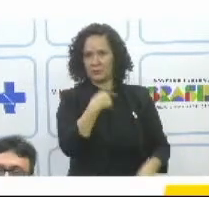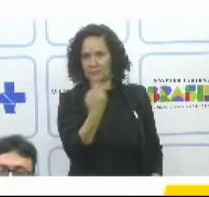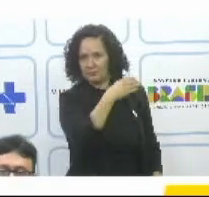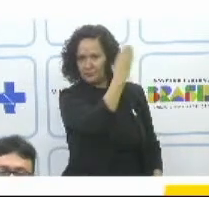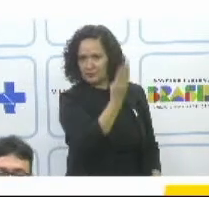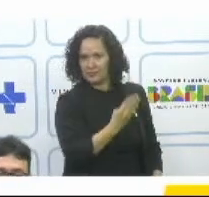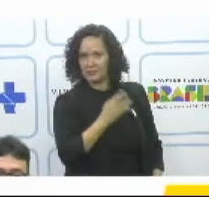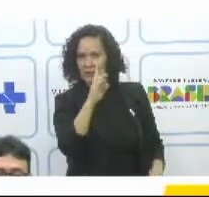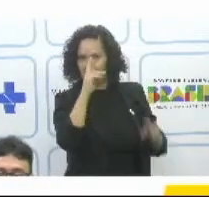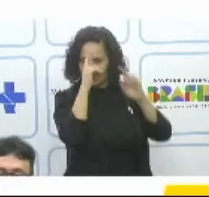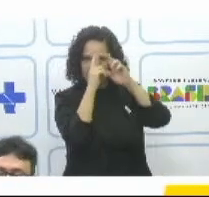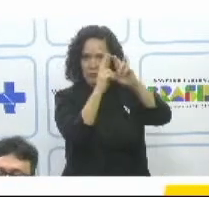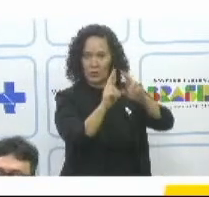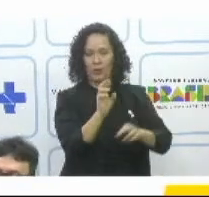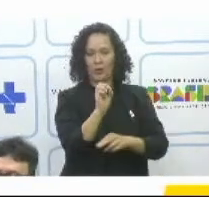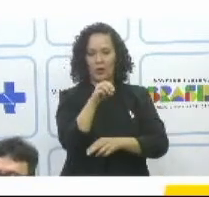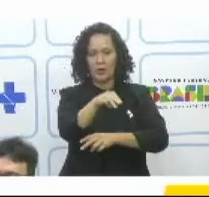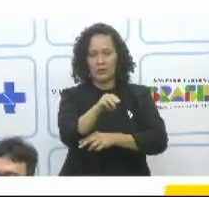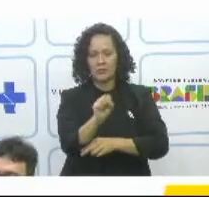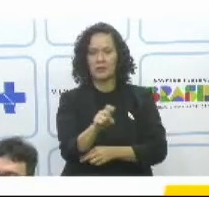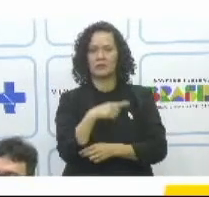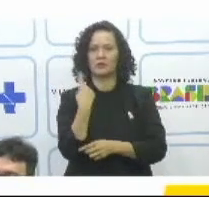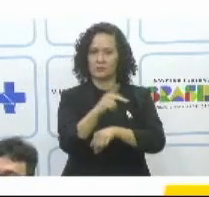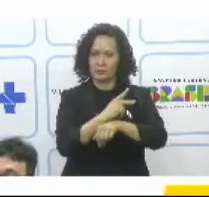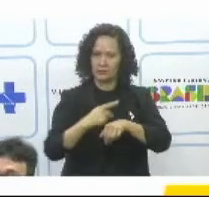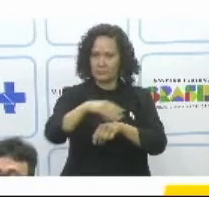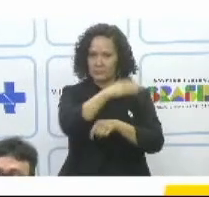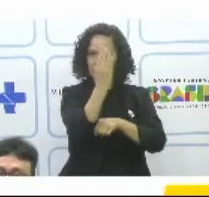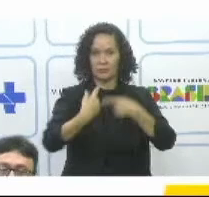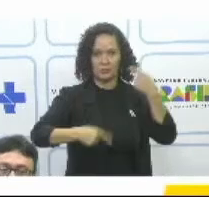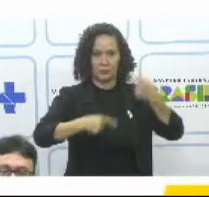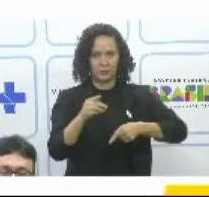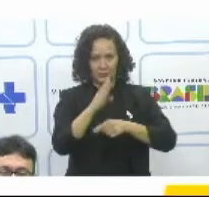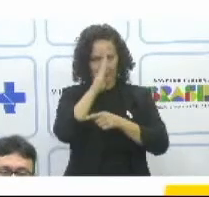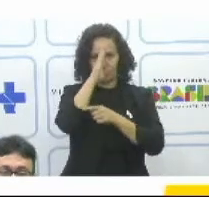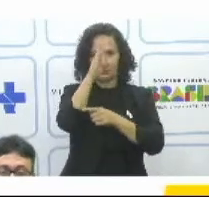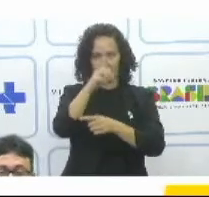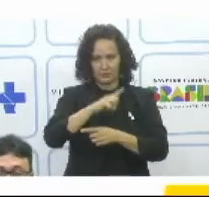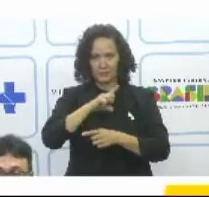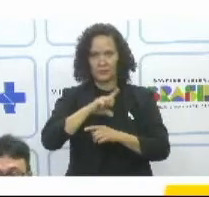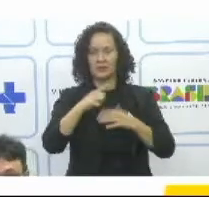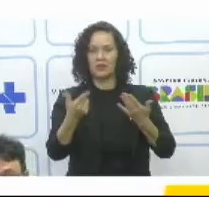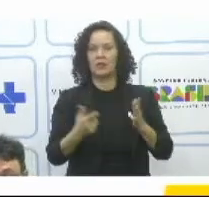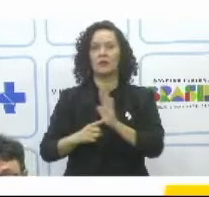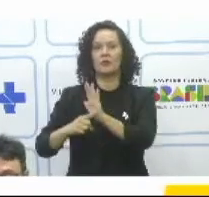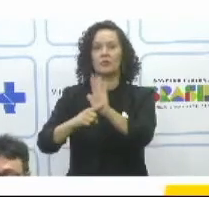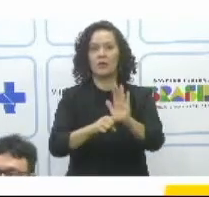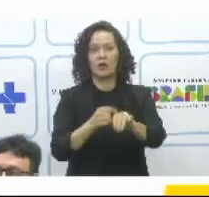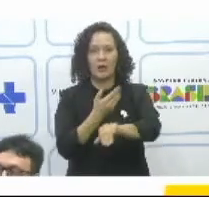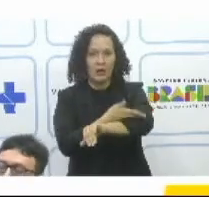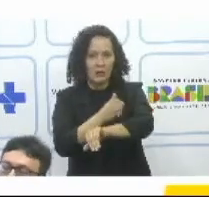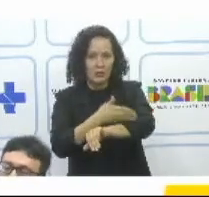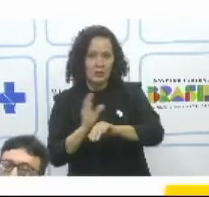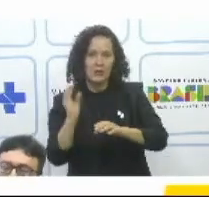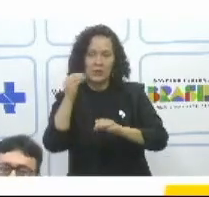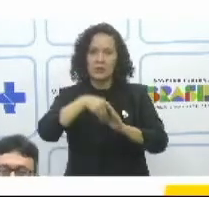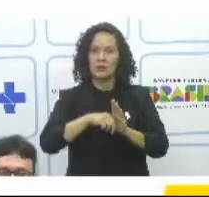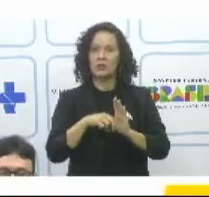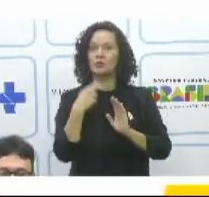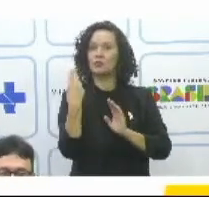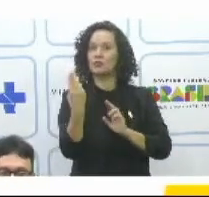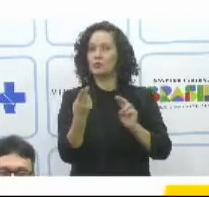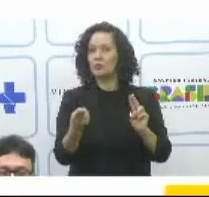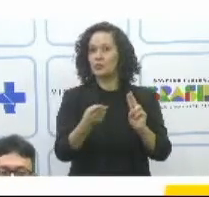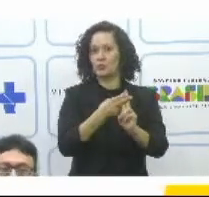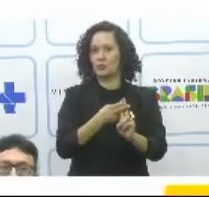é reconhecido pela OMS como uma política fundamental por trazer essas práticas dentro de um sistema